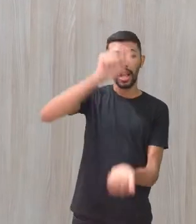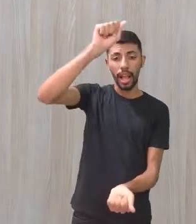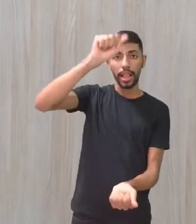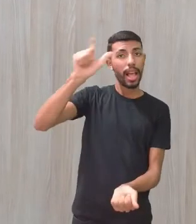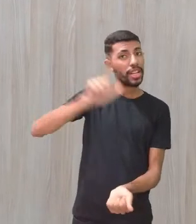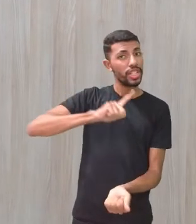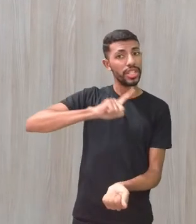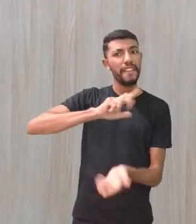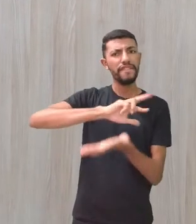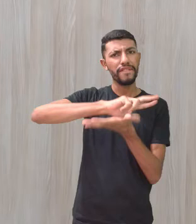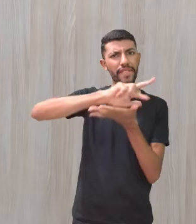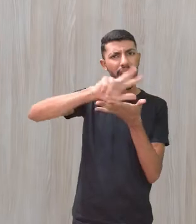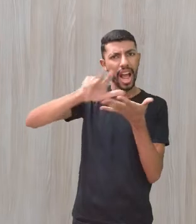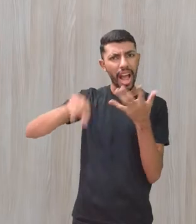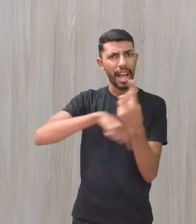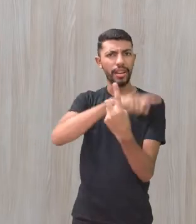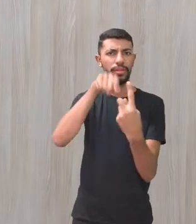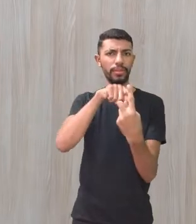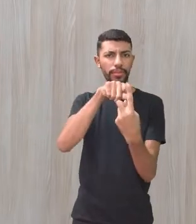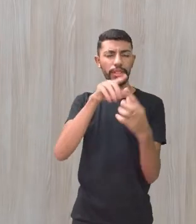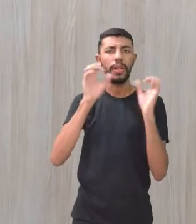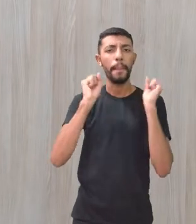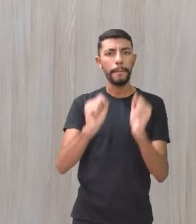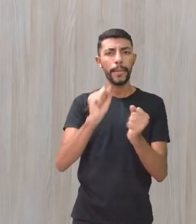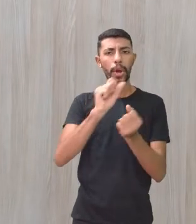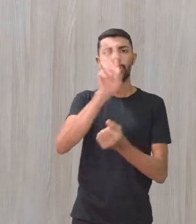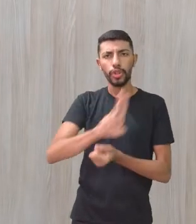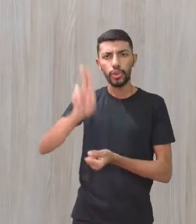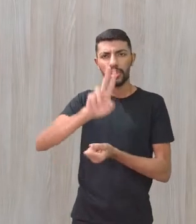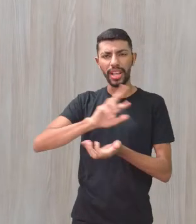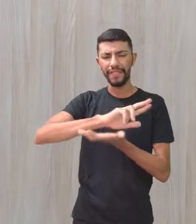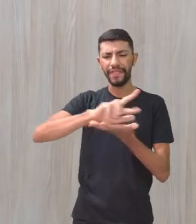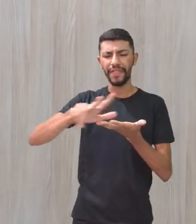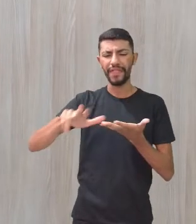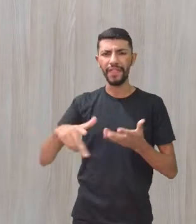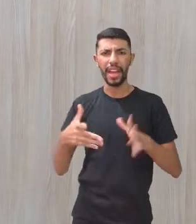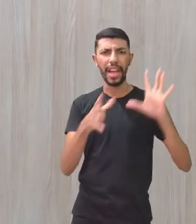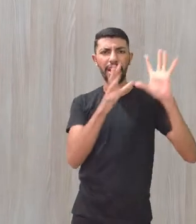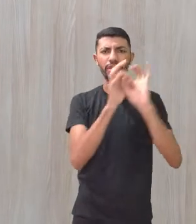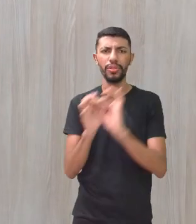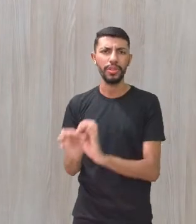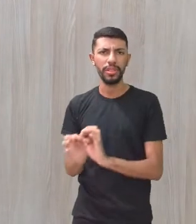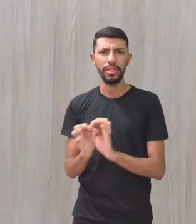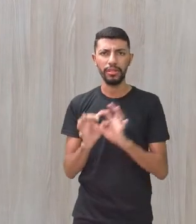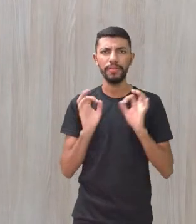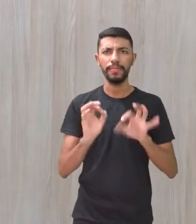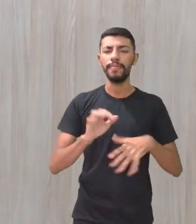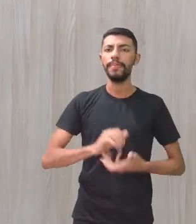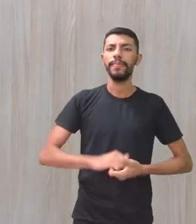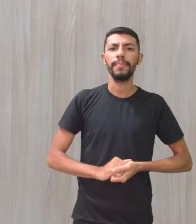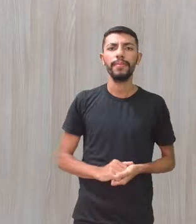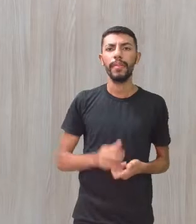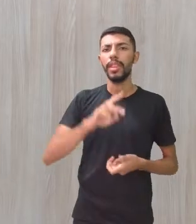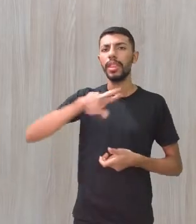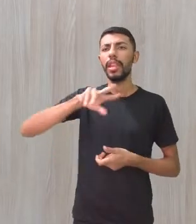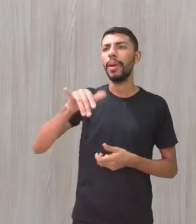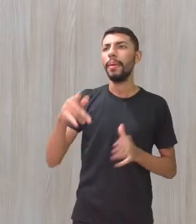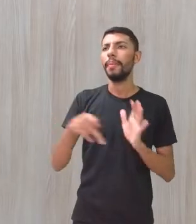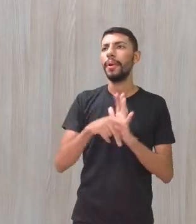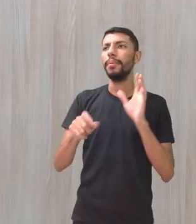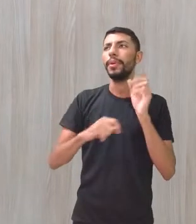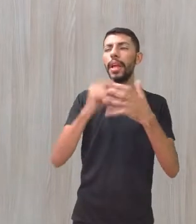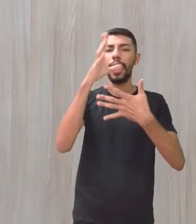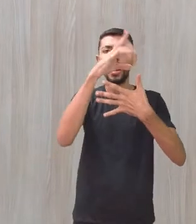muitas significações e ele pode ser usado em diversos contextos. Ele não está ali para